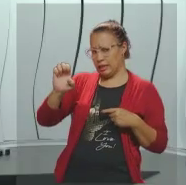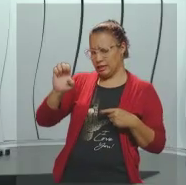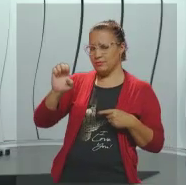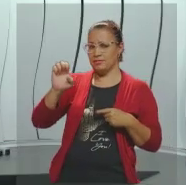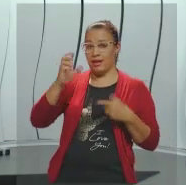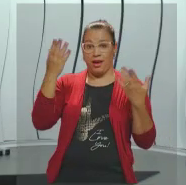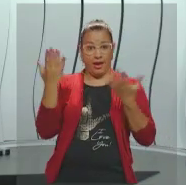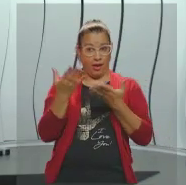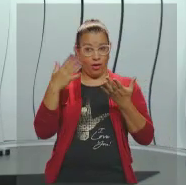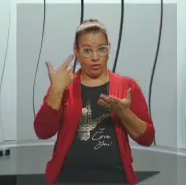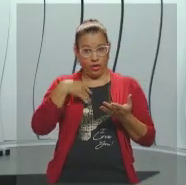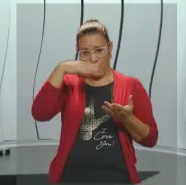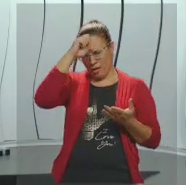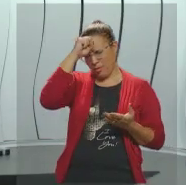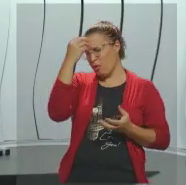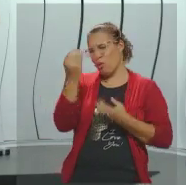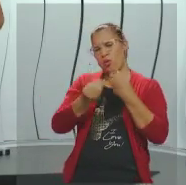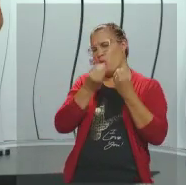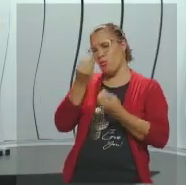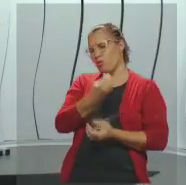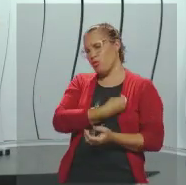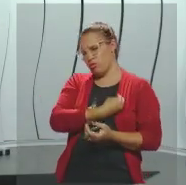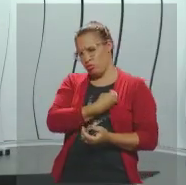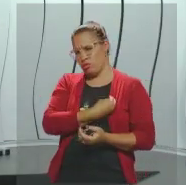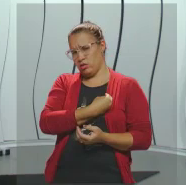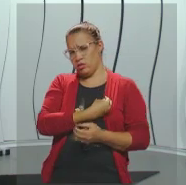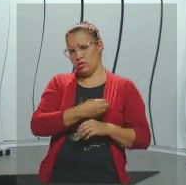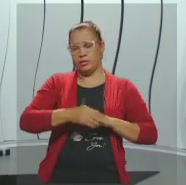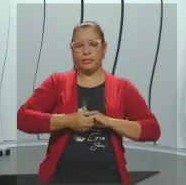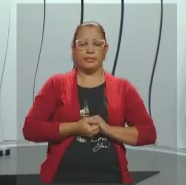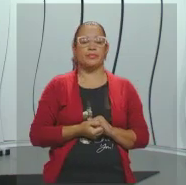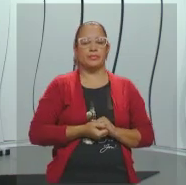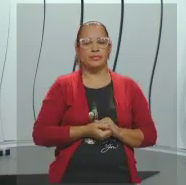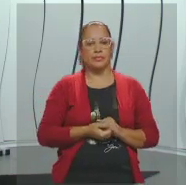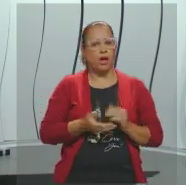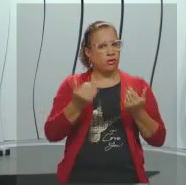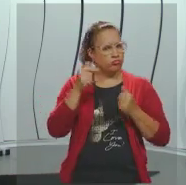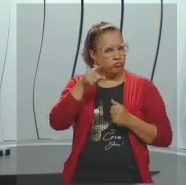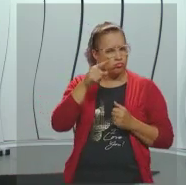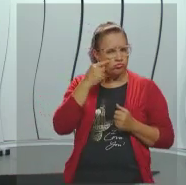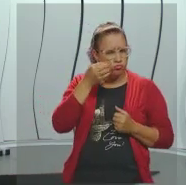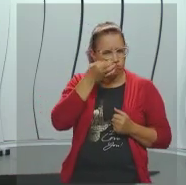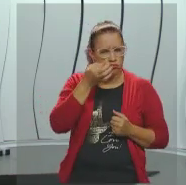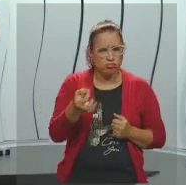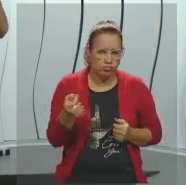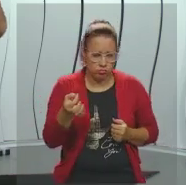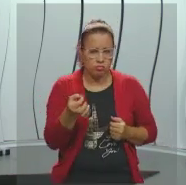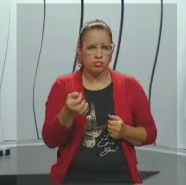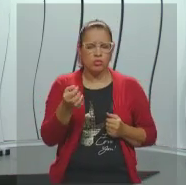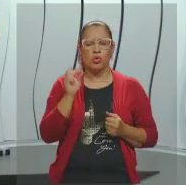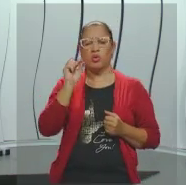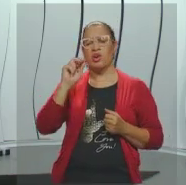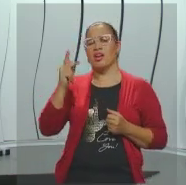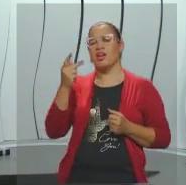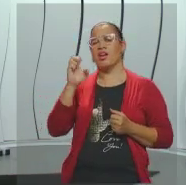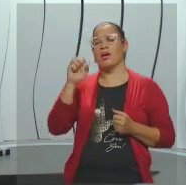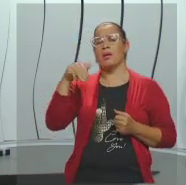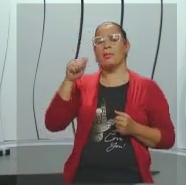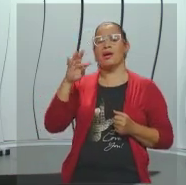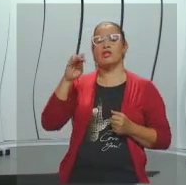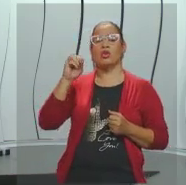ver agora como que ela ocorre. Vamos observar o que seria a hematose nesta figura